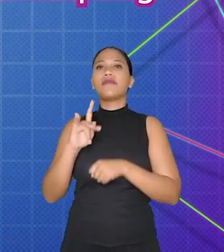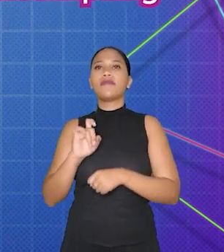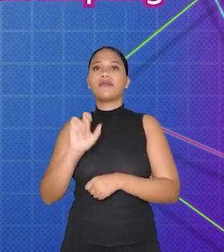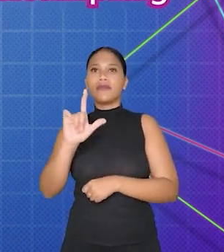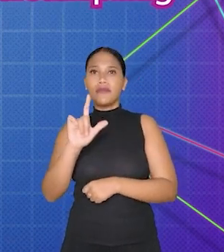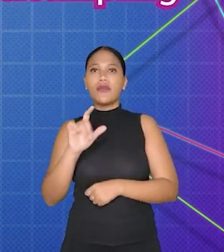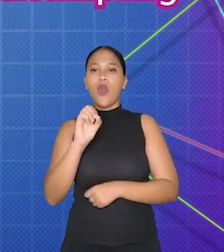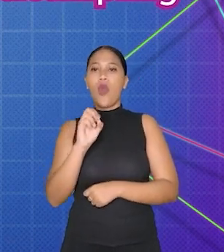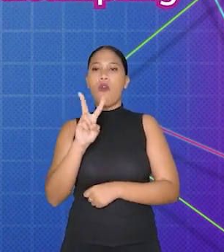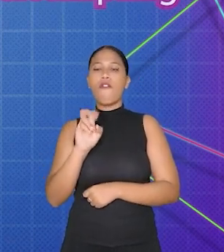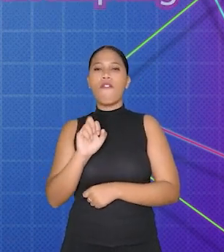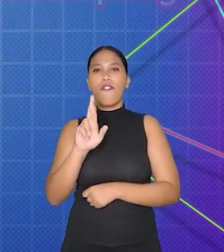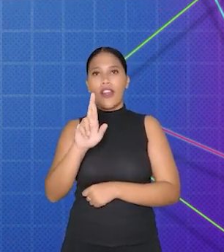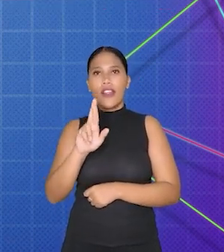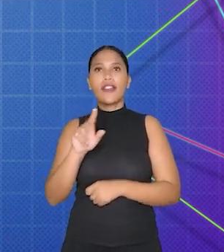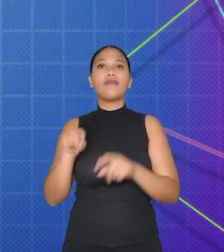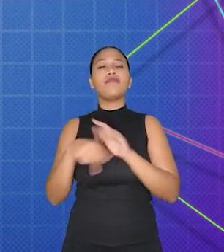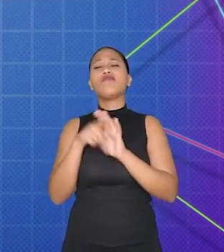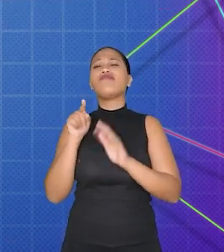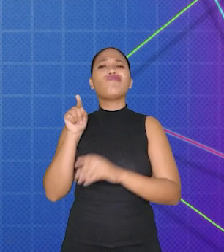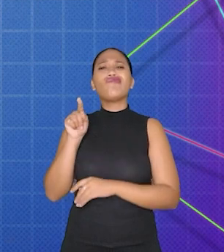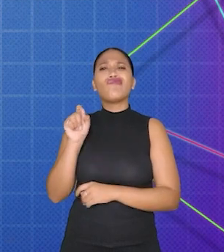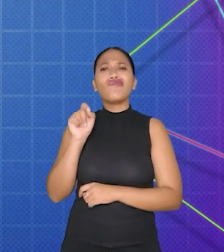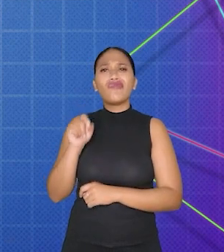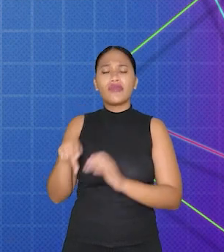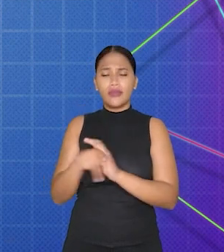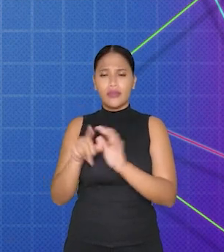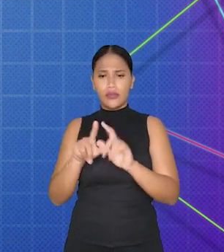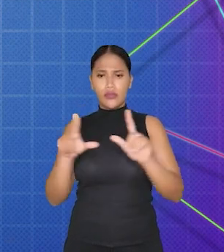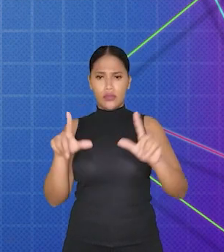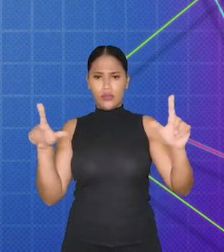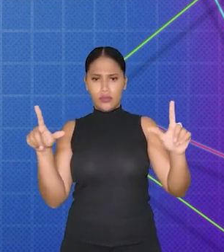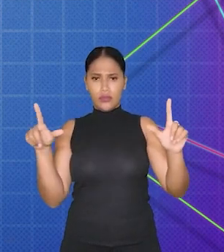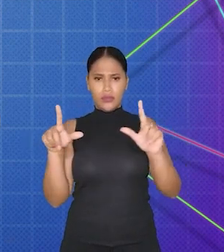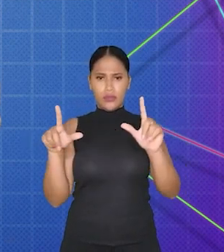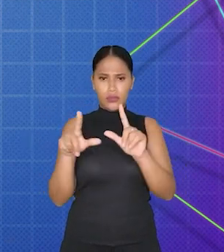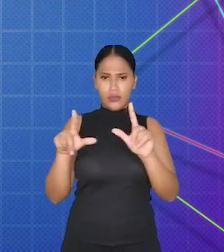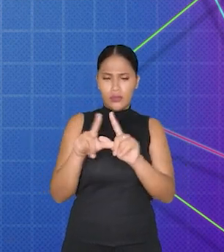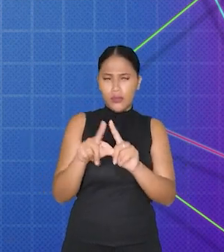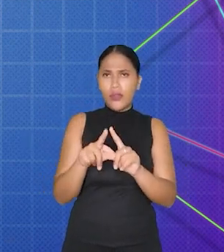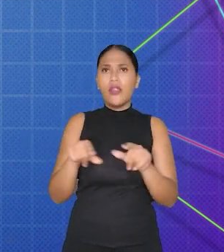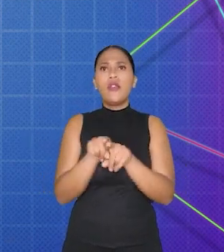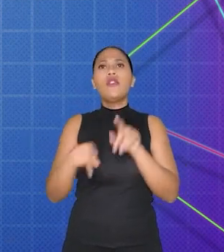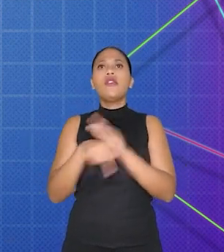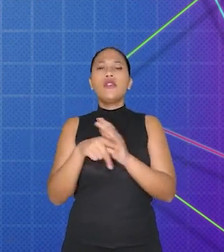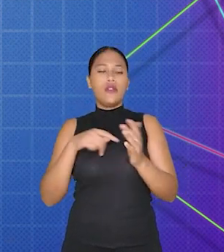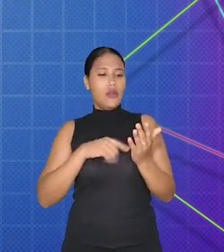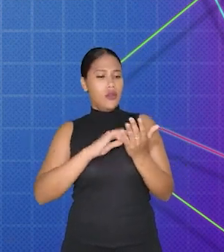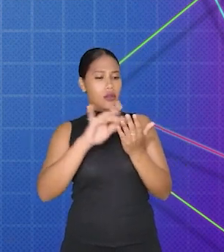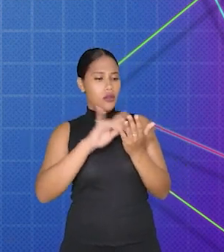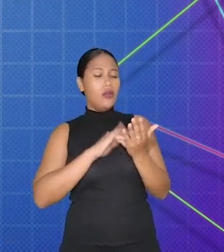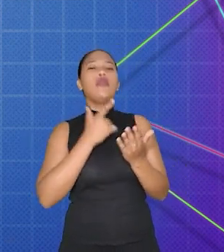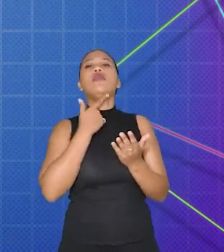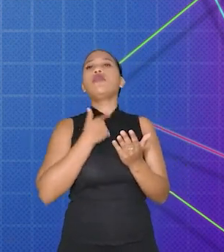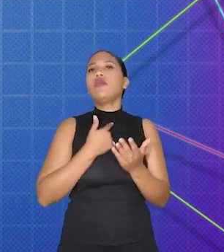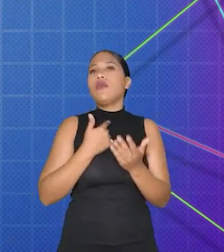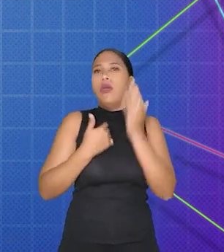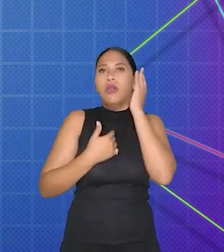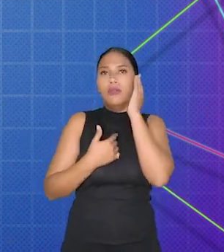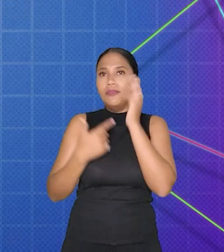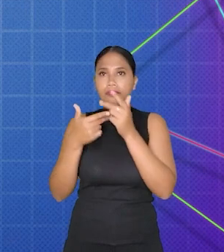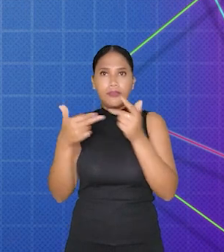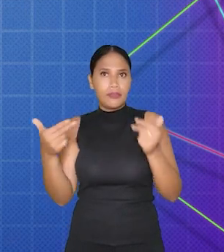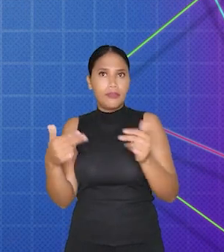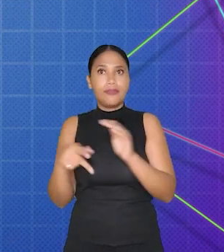Técnica de pixel oversampling consiste em criar uma imagem em uma resolução maior e depois reduzir o tamanho para o tamanho